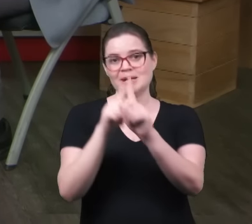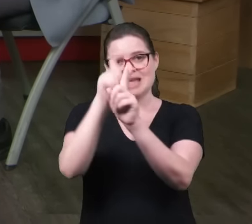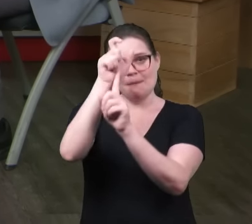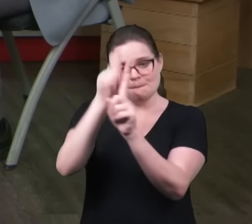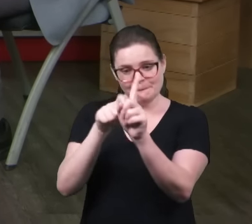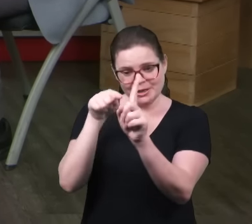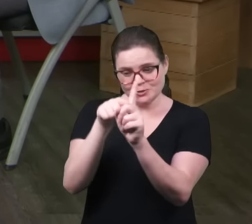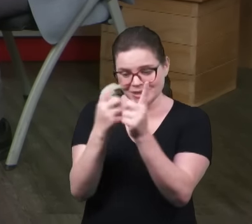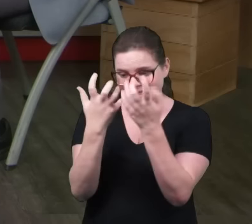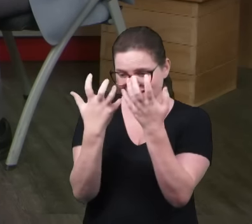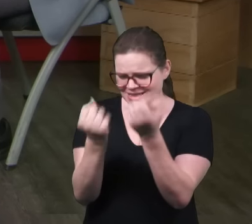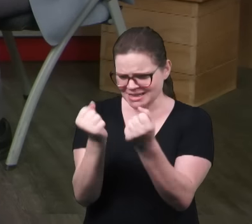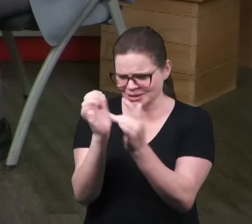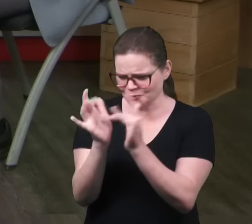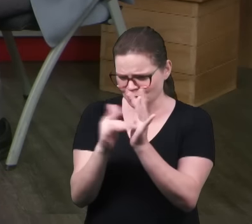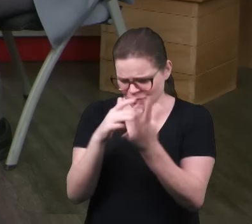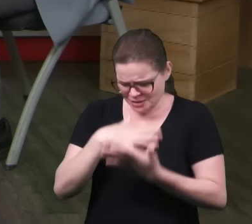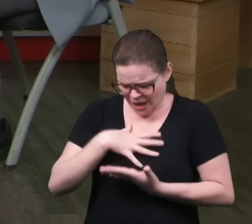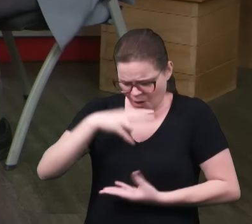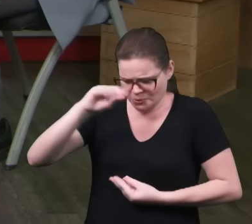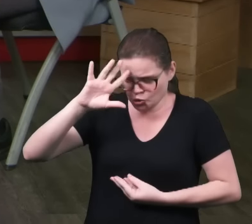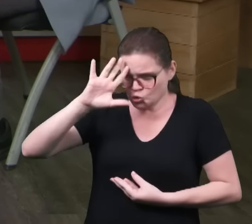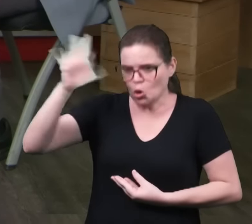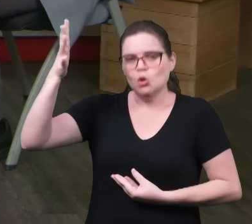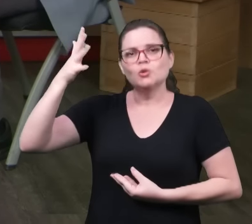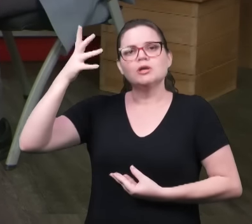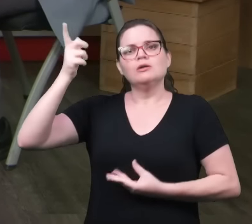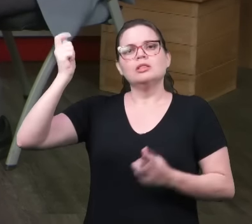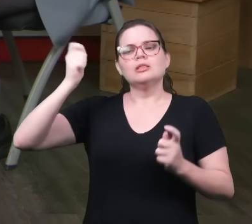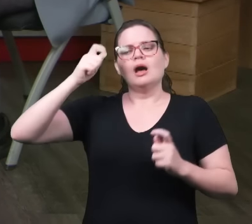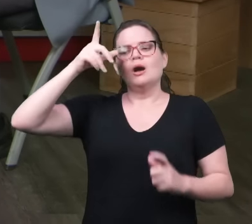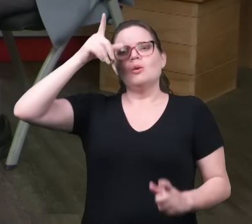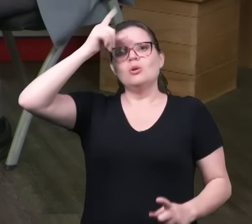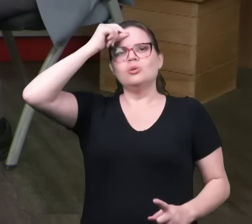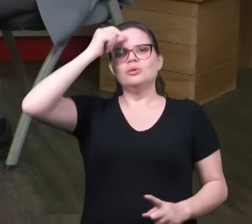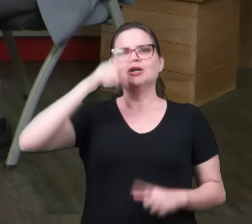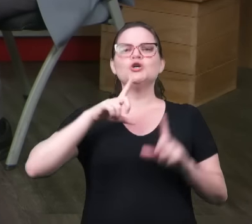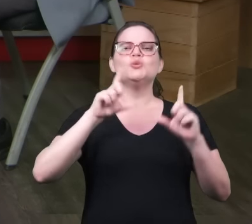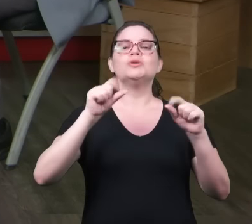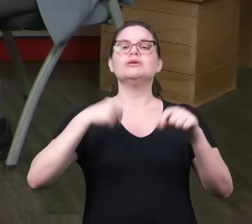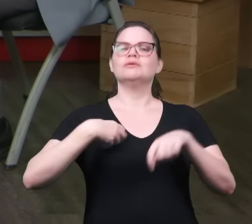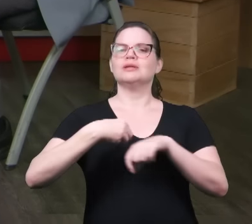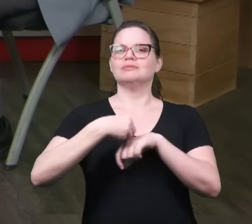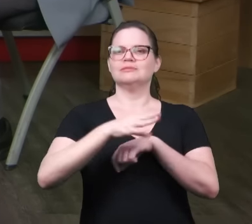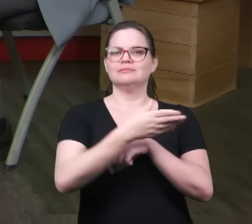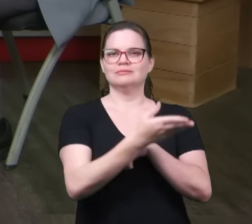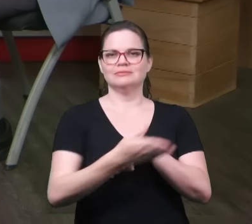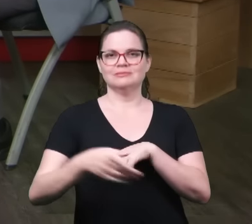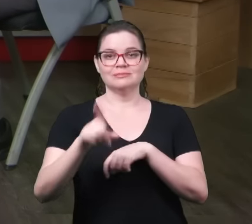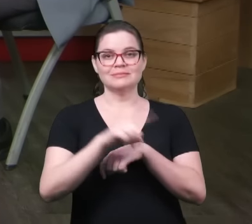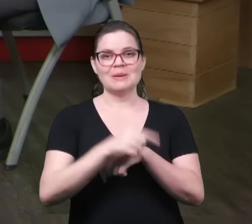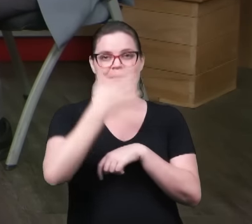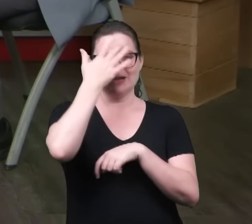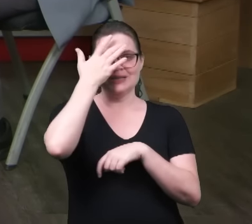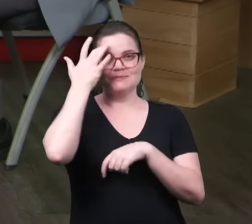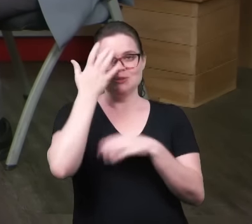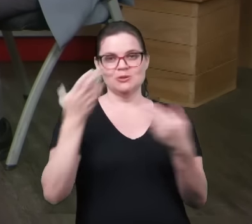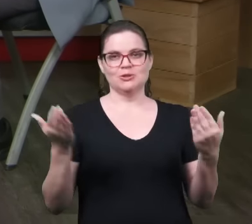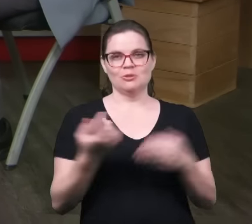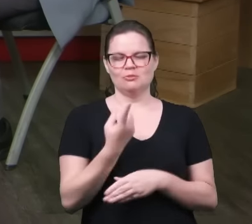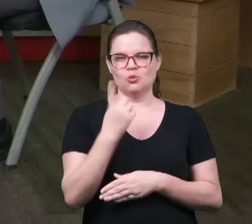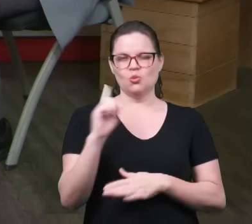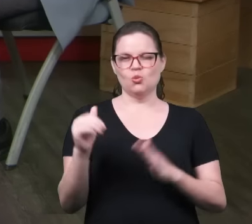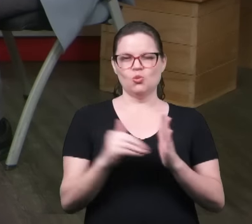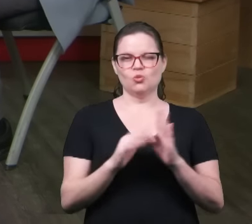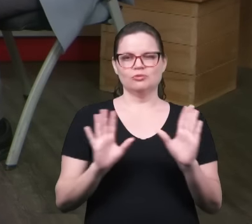aquela alma já terá chegado. Qual a palavra que você deixa, então, Wallace, para fechar, para